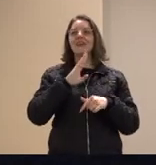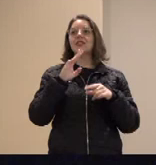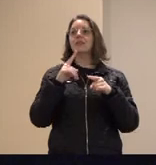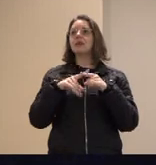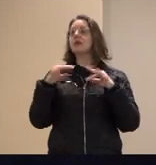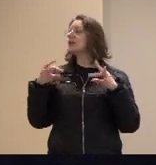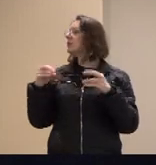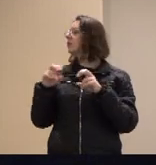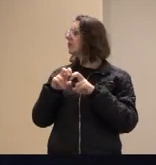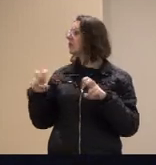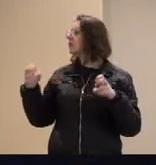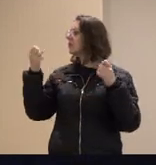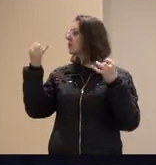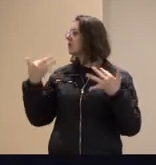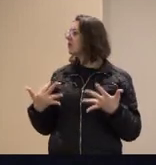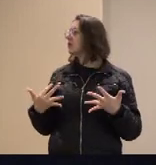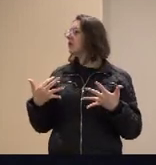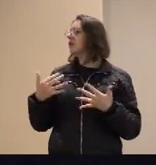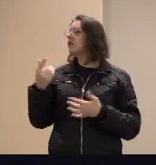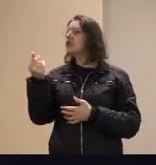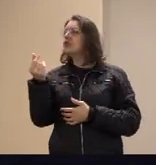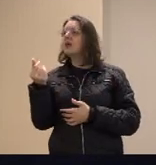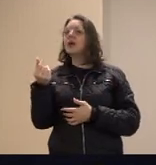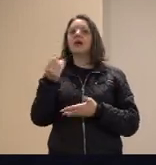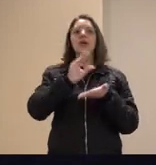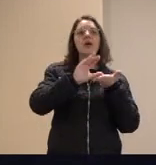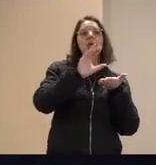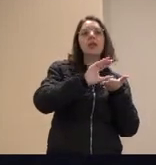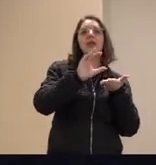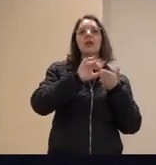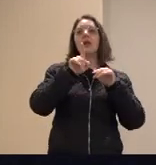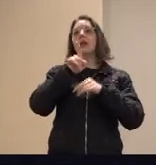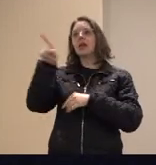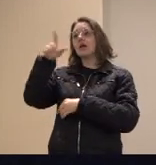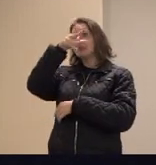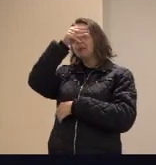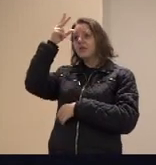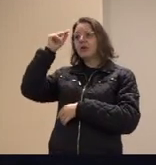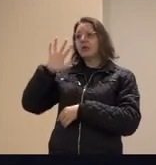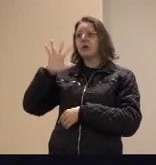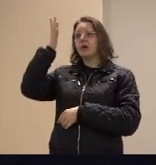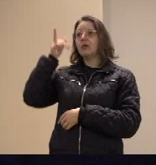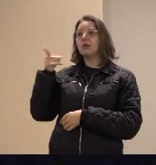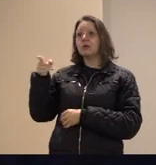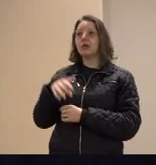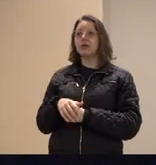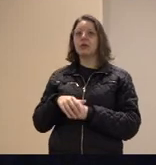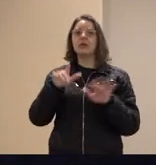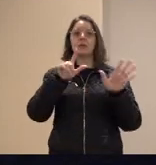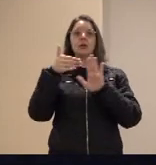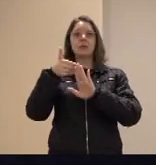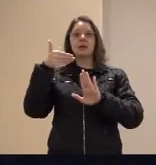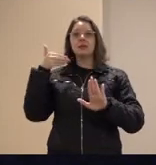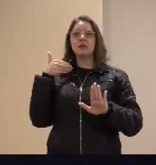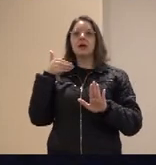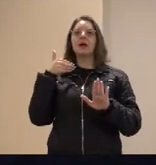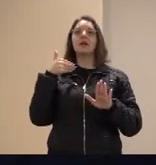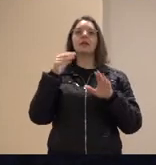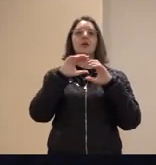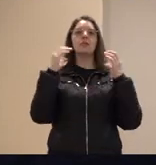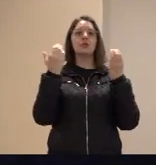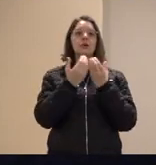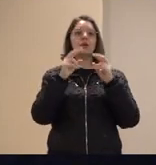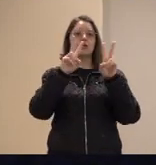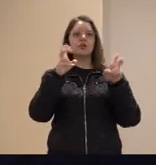aqui, tudo que se fala em direito, tudo que se fala em efetivação, é lá na prefeitura que vai acontecer. semana retrasada, o congresso deu piso nacional de